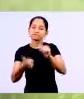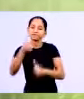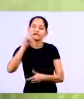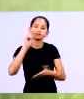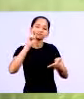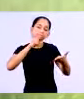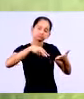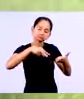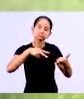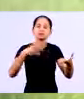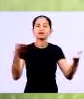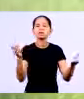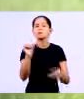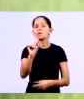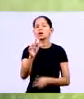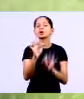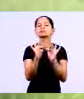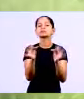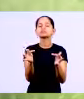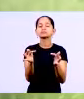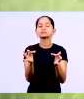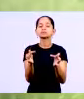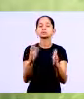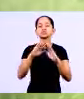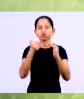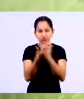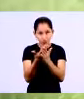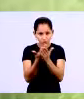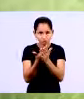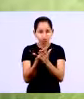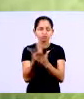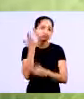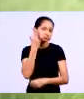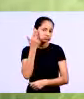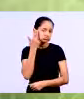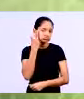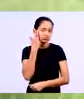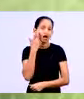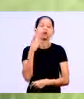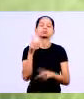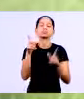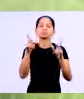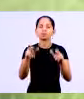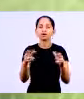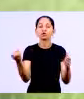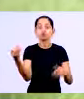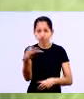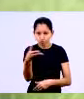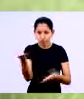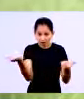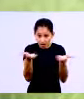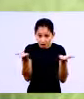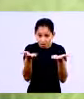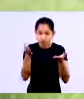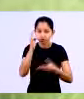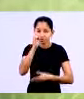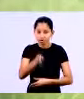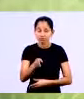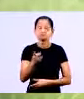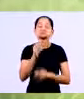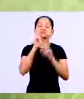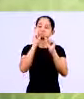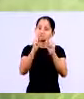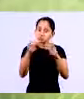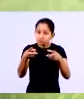desses dicionários menores que utilizam em escola, que está escrito de acordo com o novo acordo ortográfico, vocês